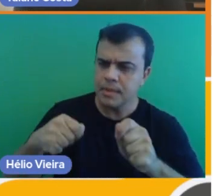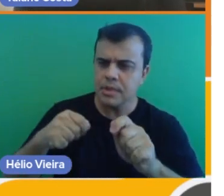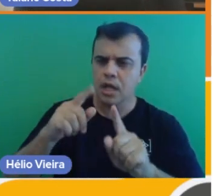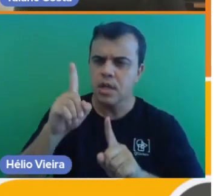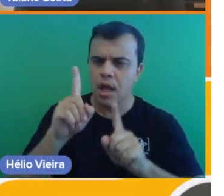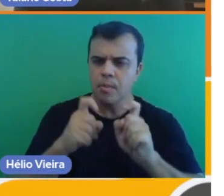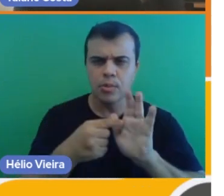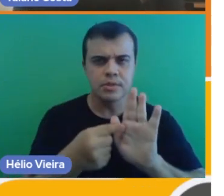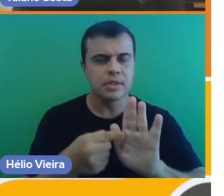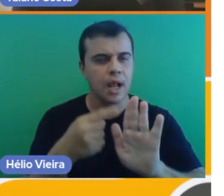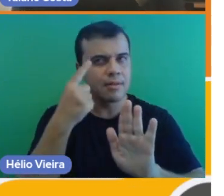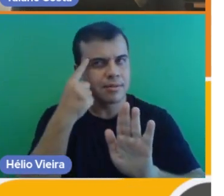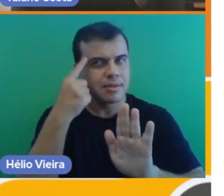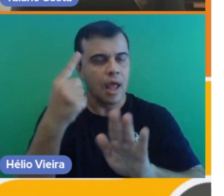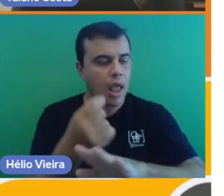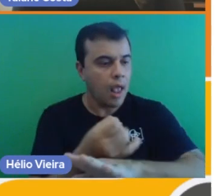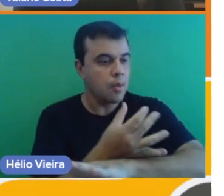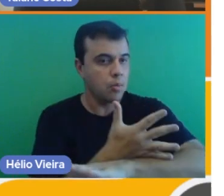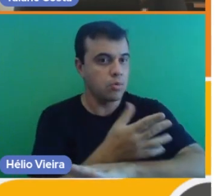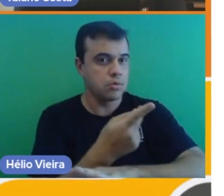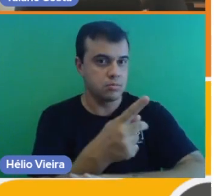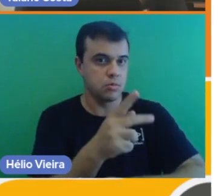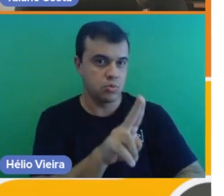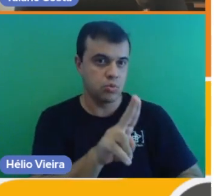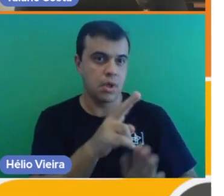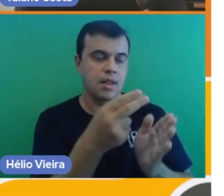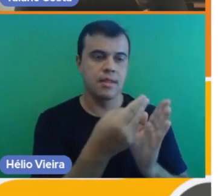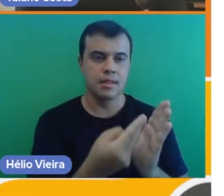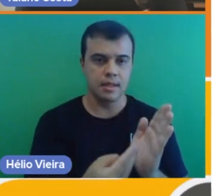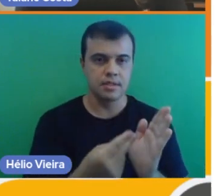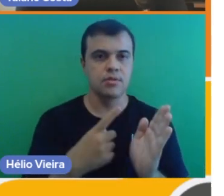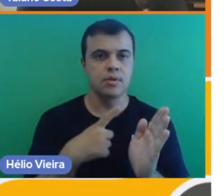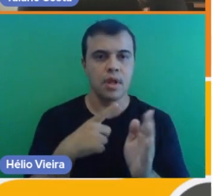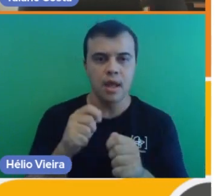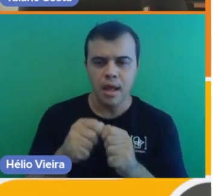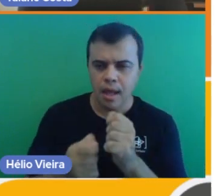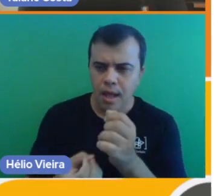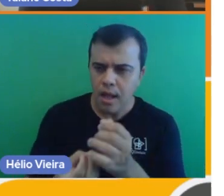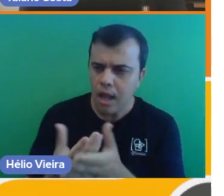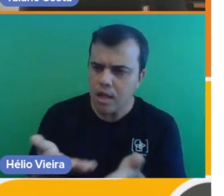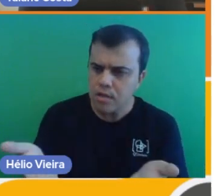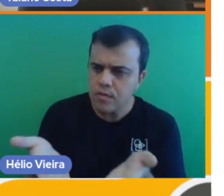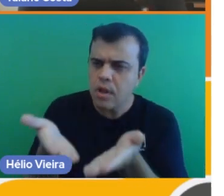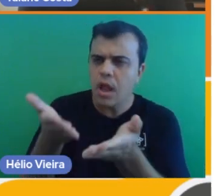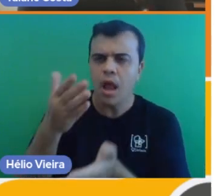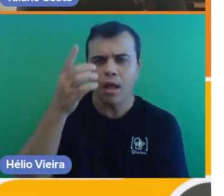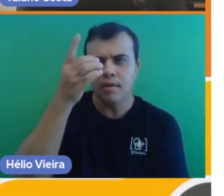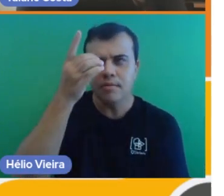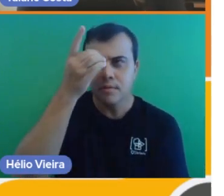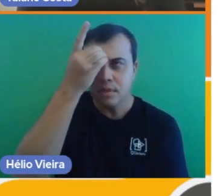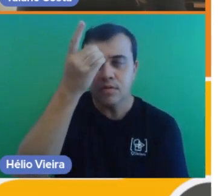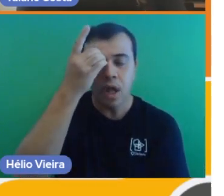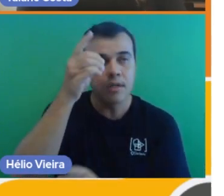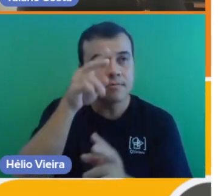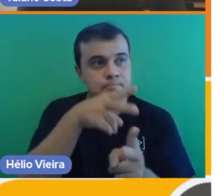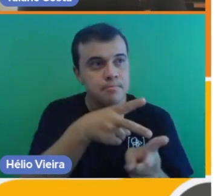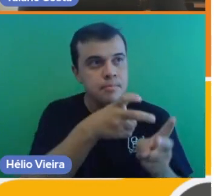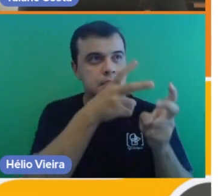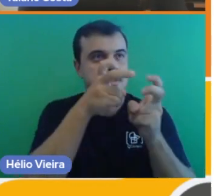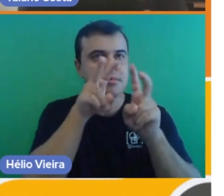suas ideias e emoções por meio do desenho, promover a criatividade, a percepção visual dos